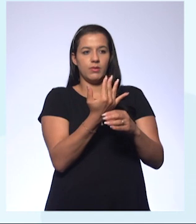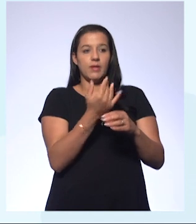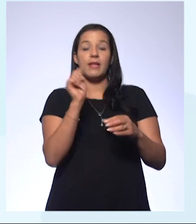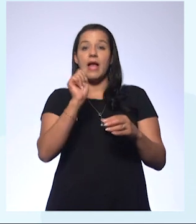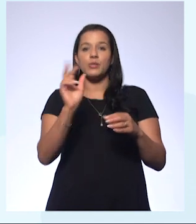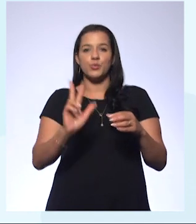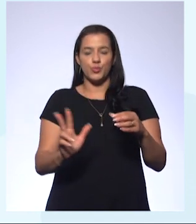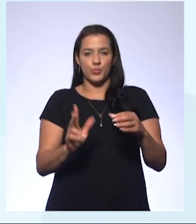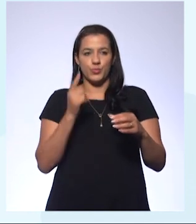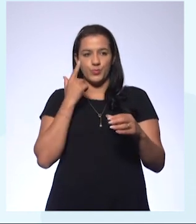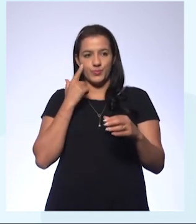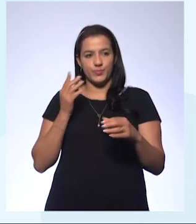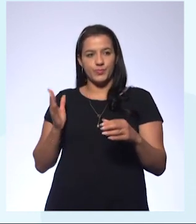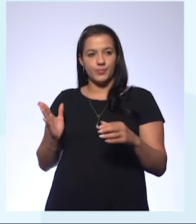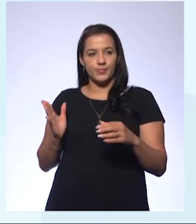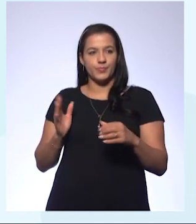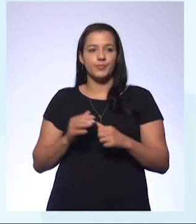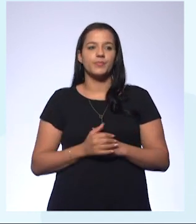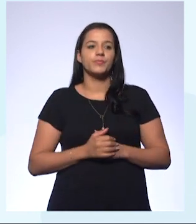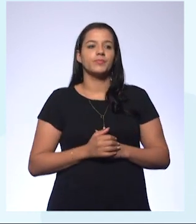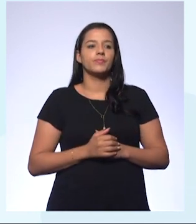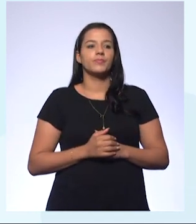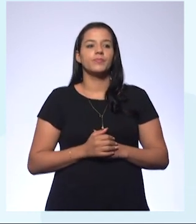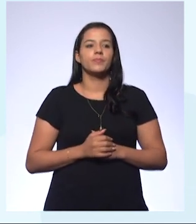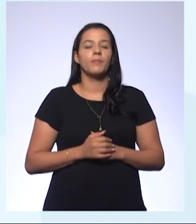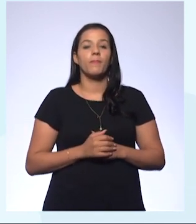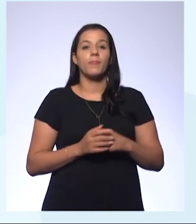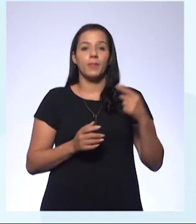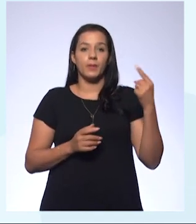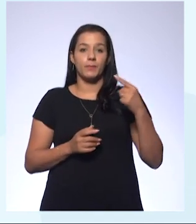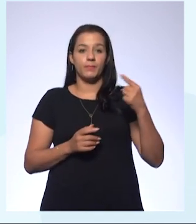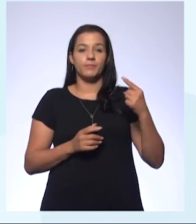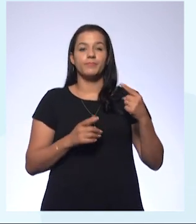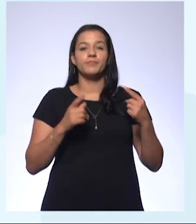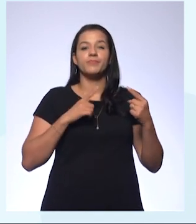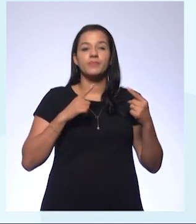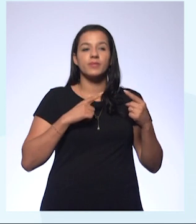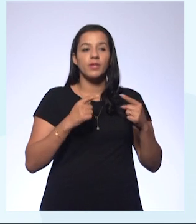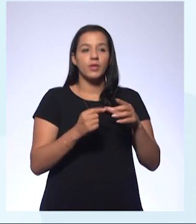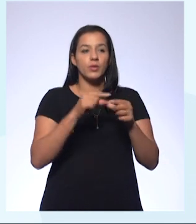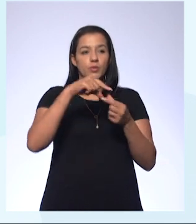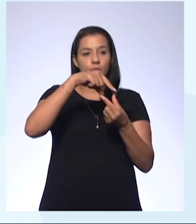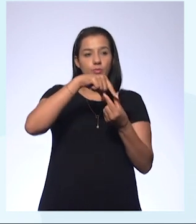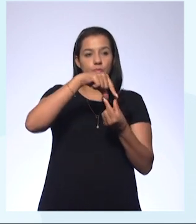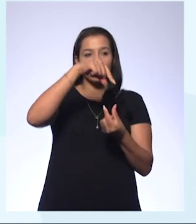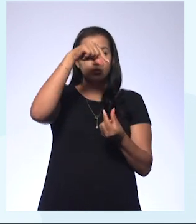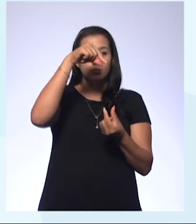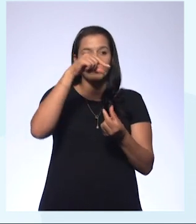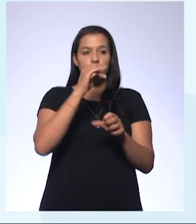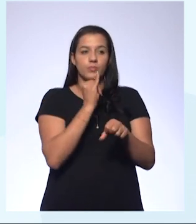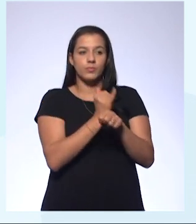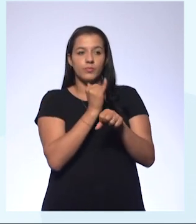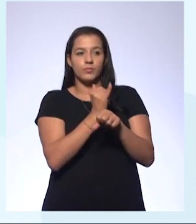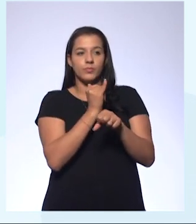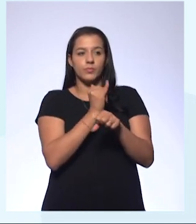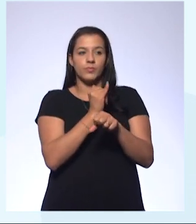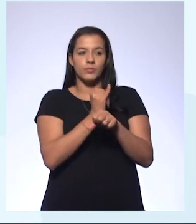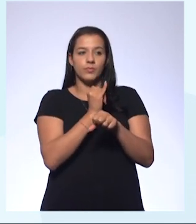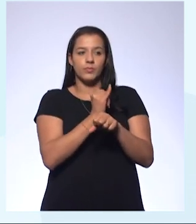para testar a composição de algum material, geralmente de sais. Então, você tem essa chama que é chamada de bico de